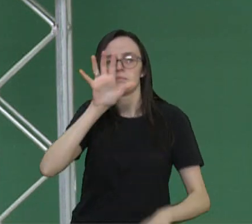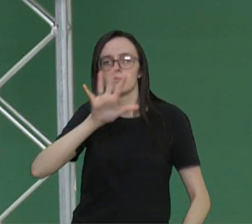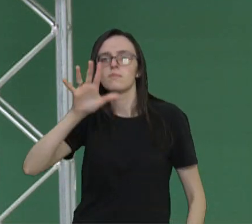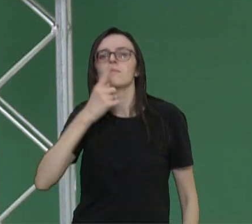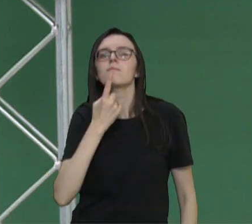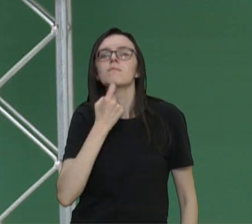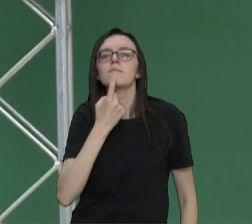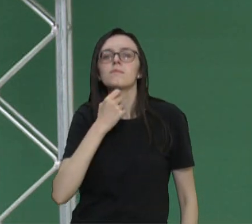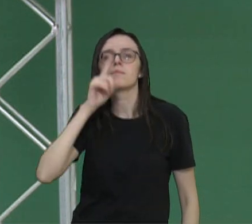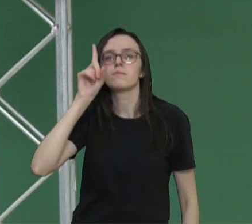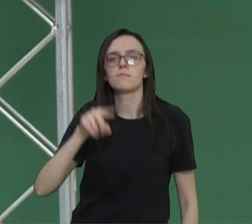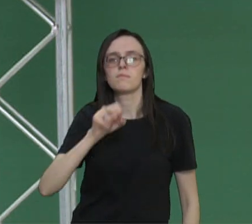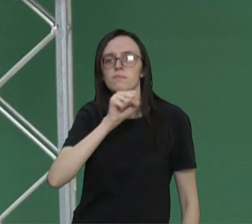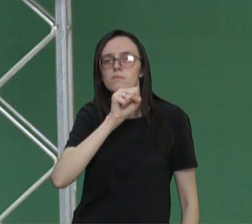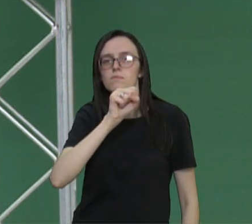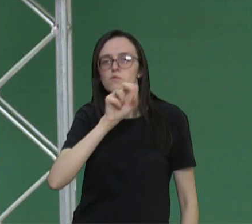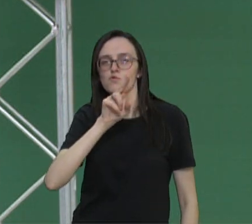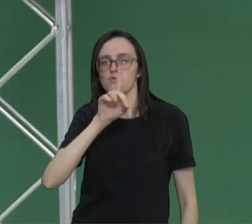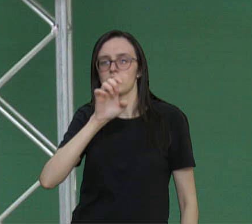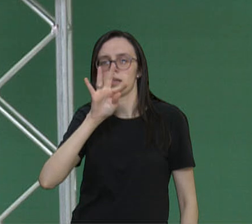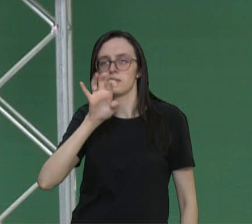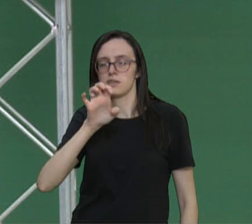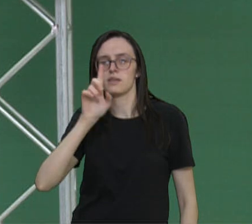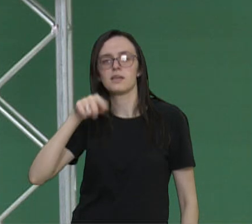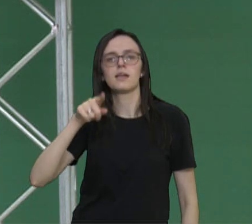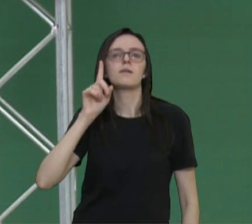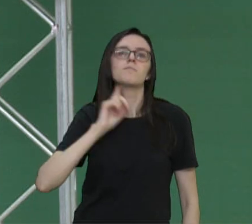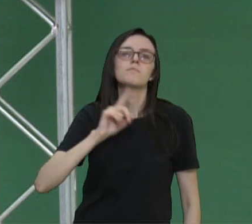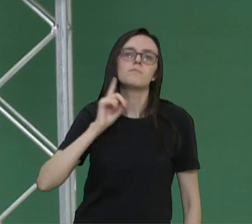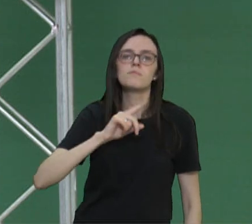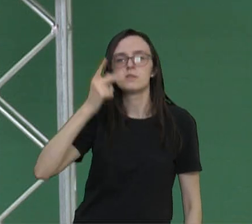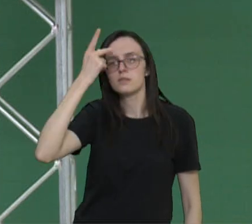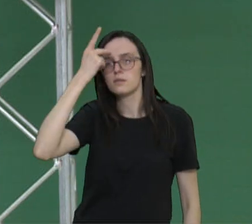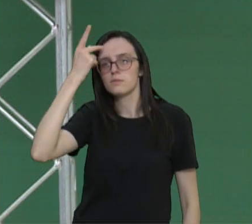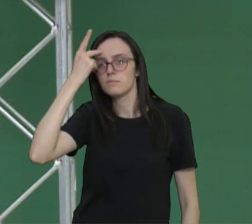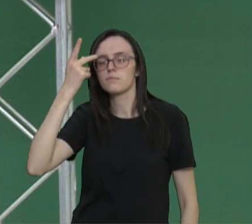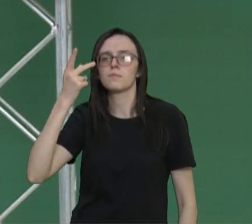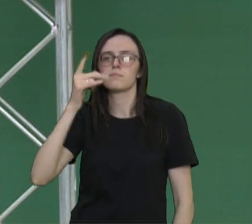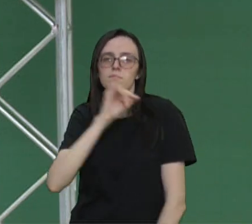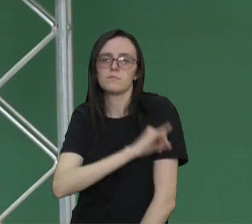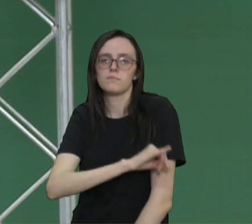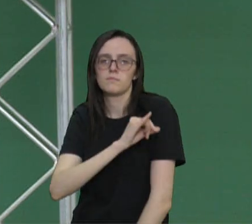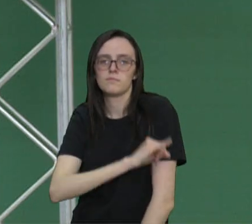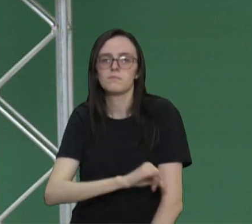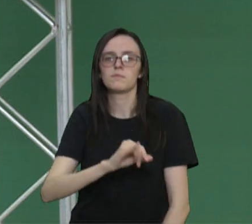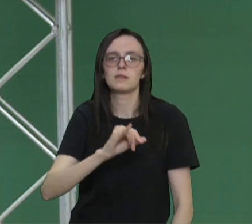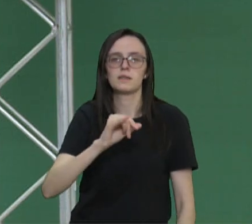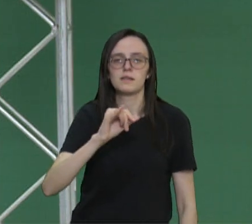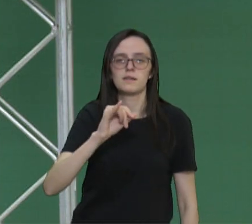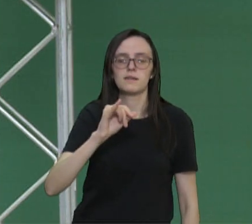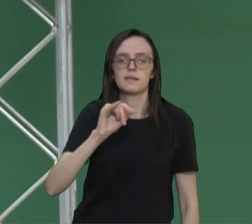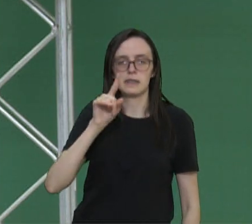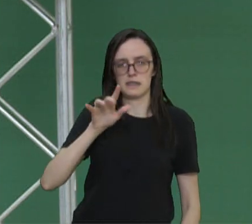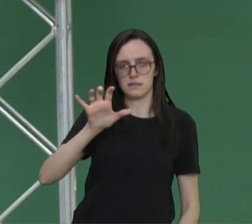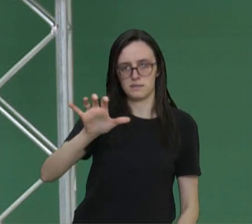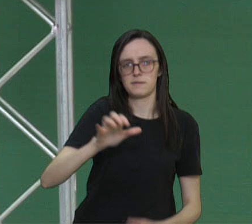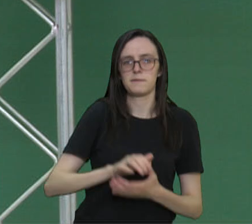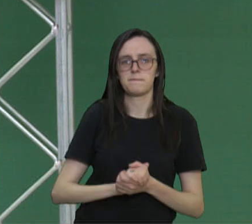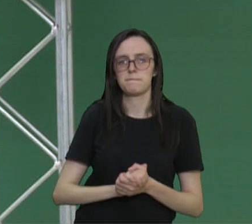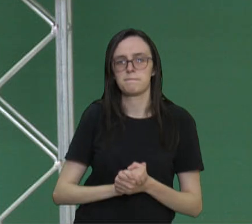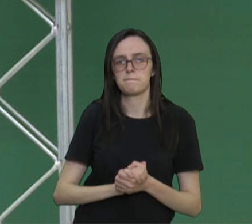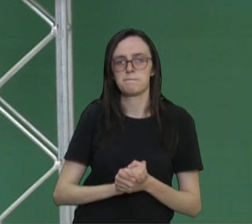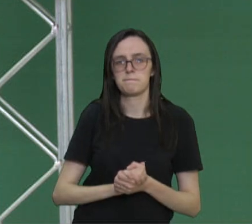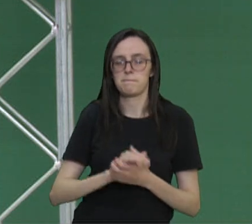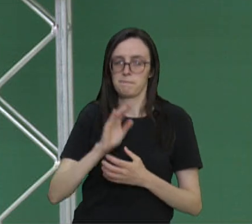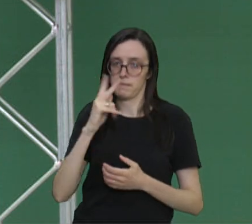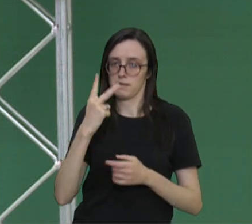vermelho Sudeste, então, que tem Minas Gerais, São Paulo, Espírito Santo e Rio de Janeiro. E a região Sul, que é Paraná, Santa